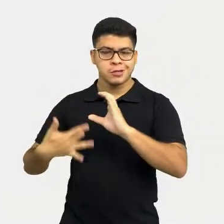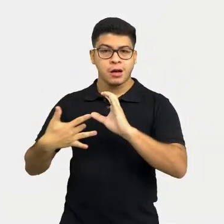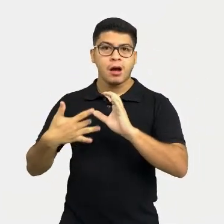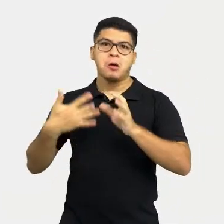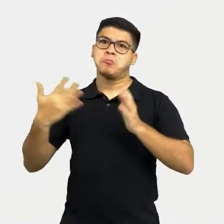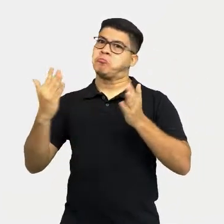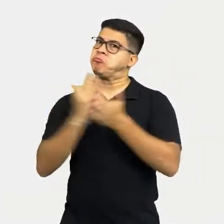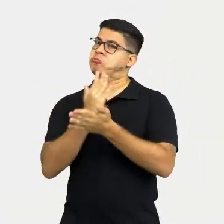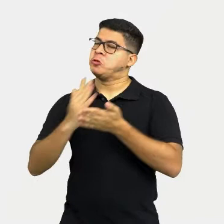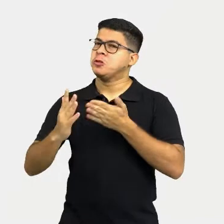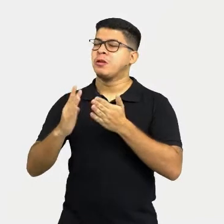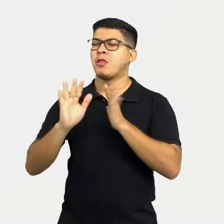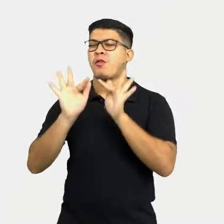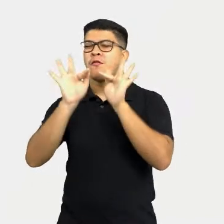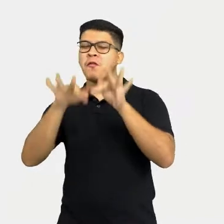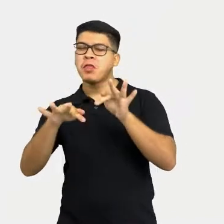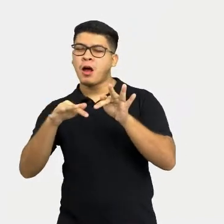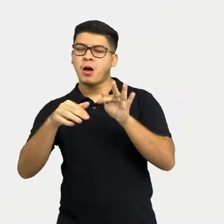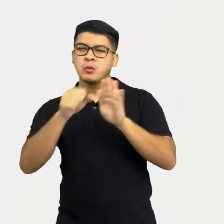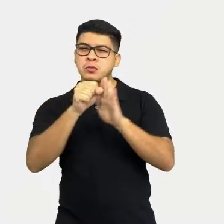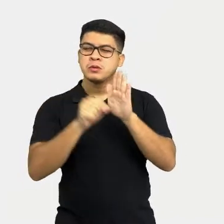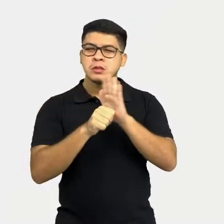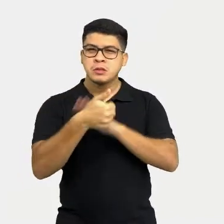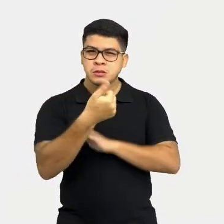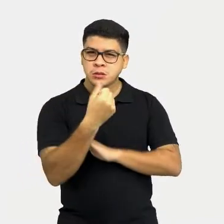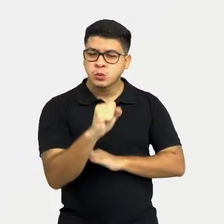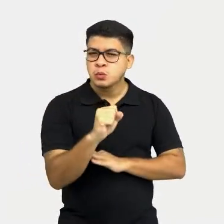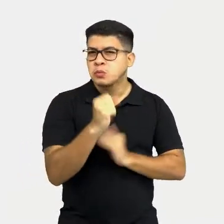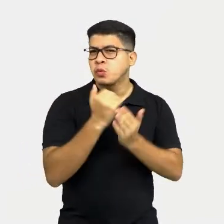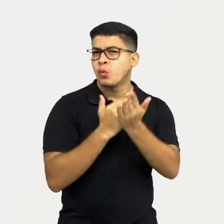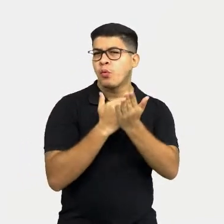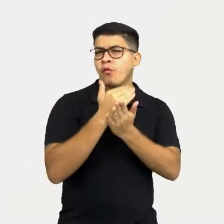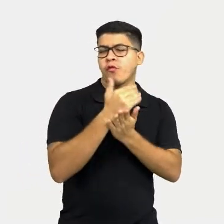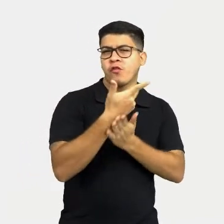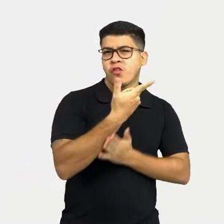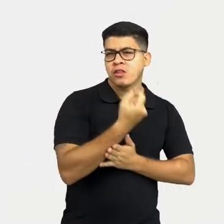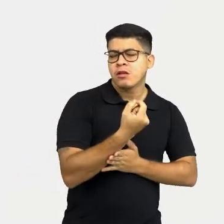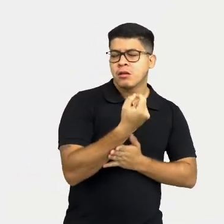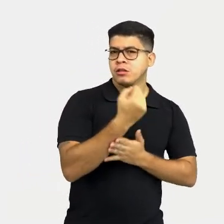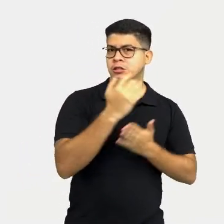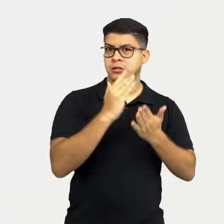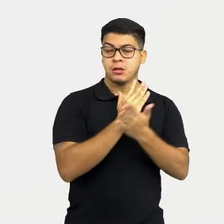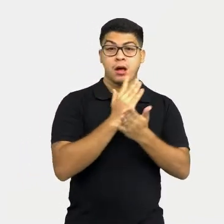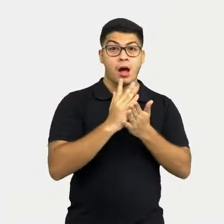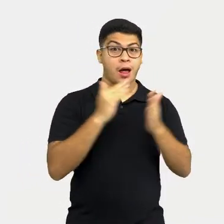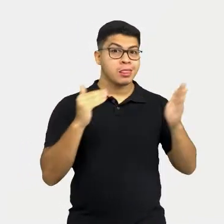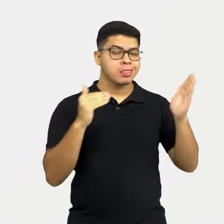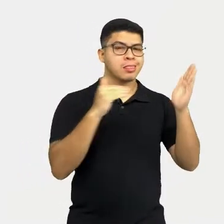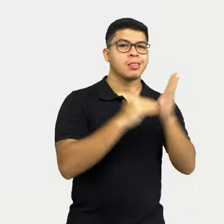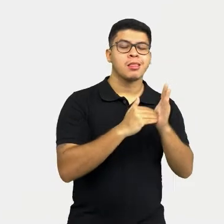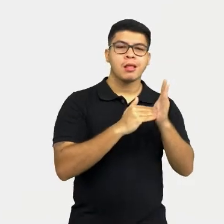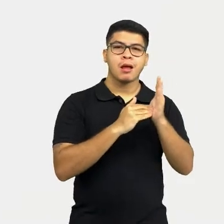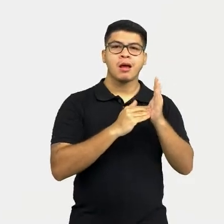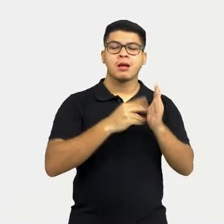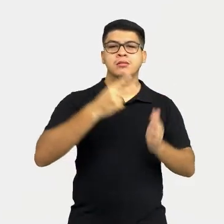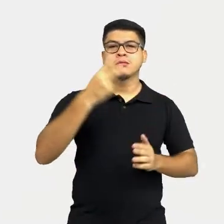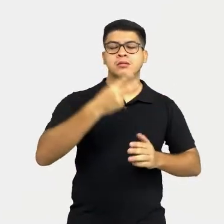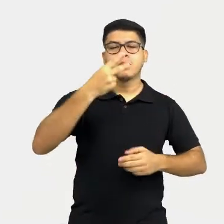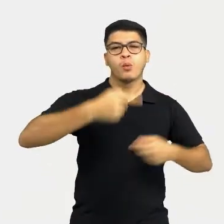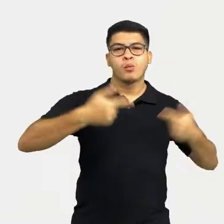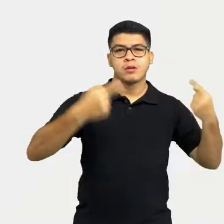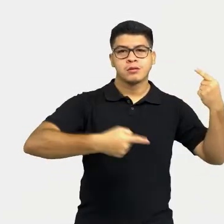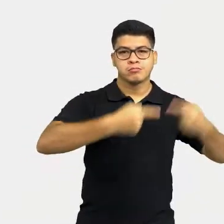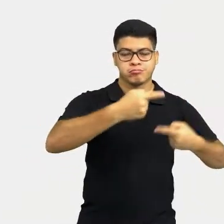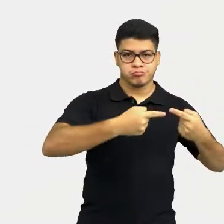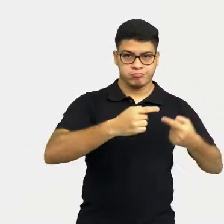século XVIII, né? Início do século ali, XX, até a Segunda Guerra Mundial. Segunda frase,